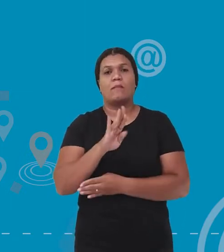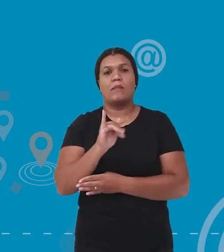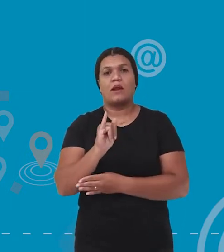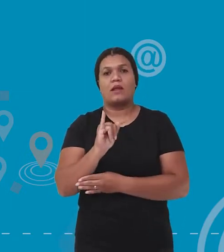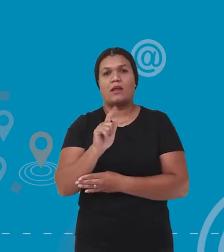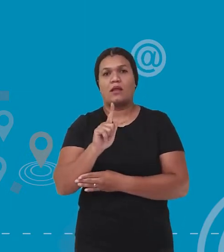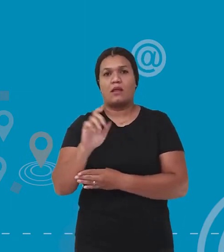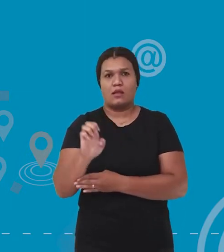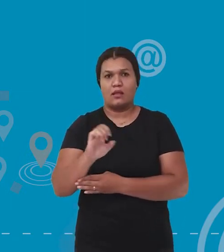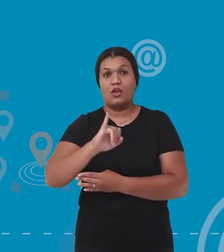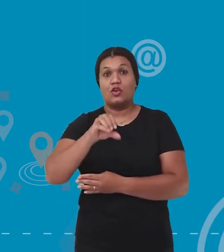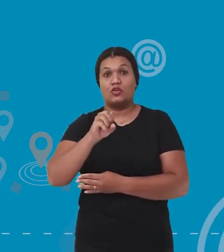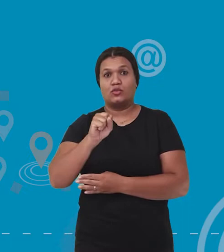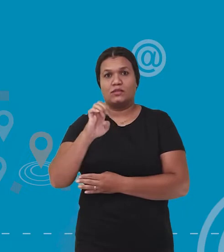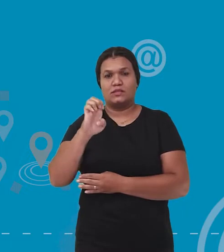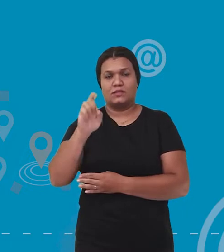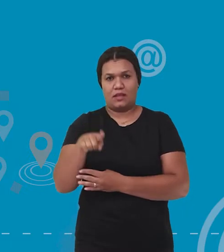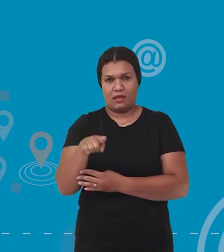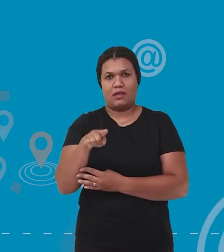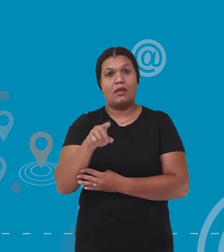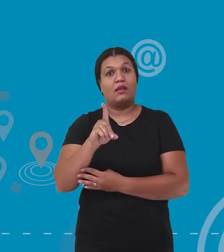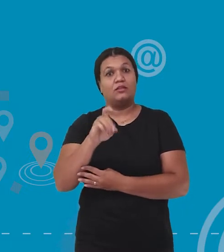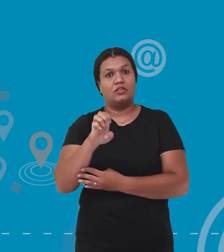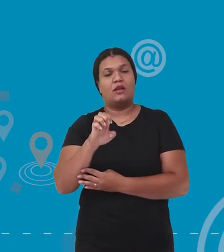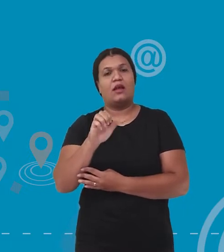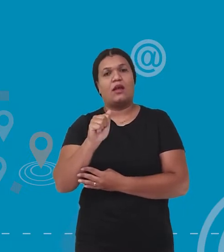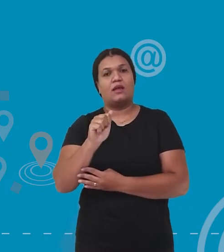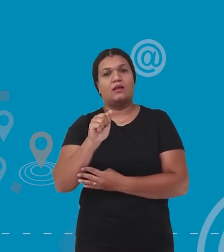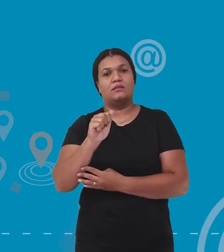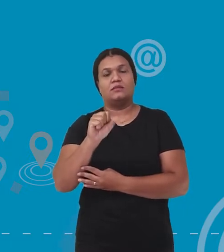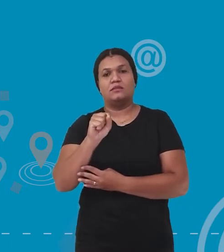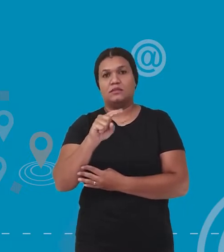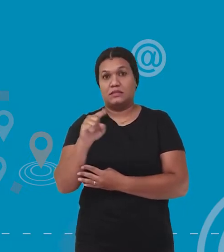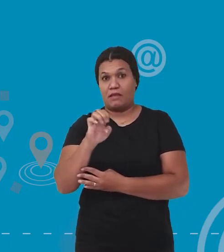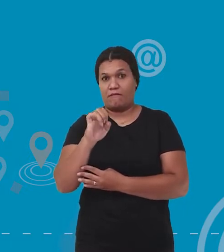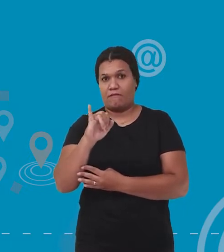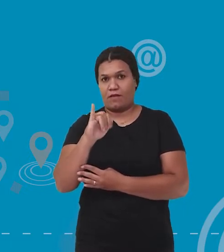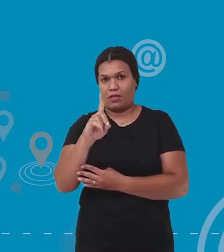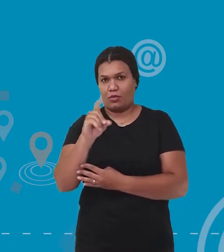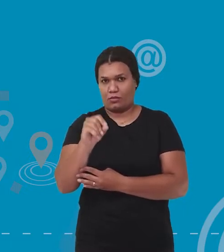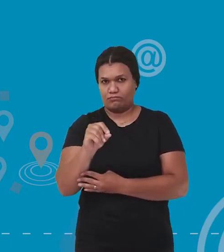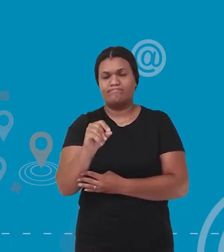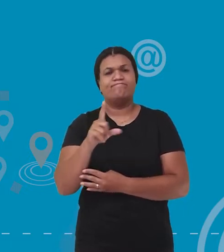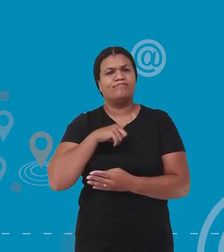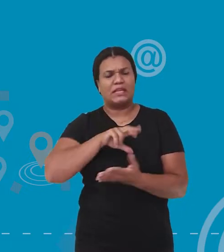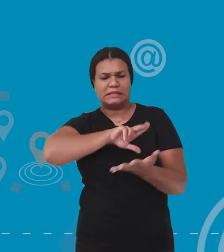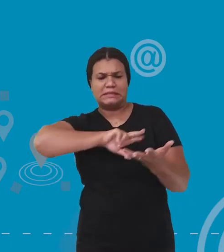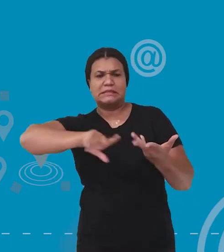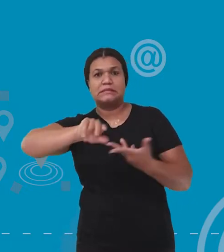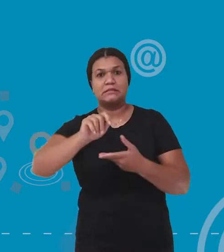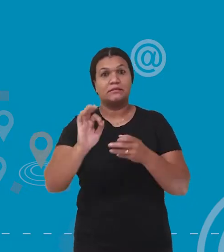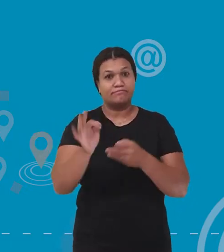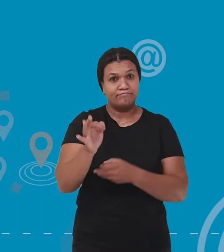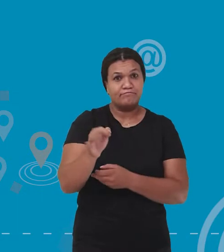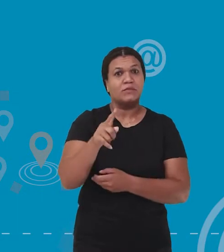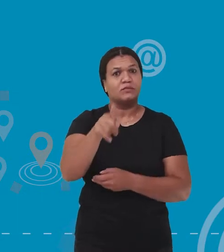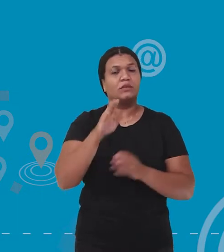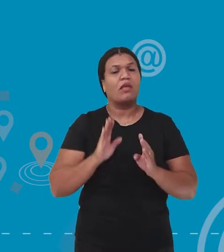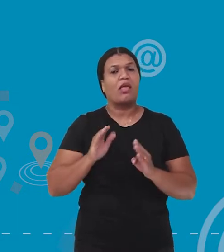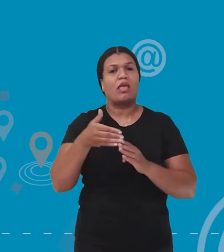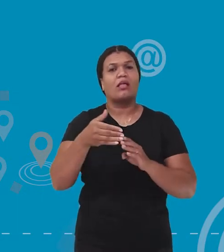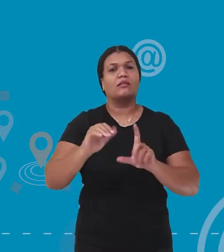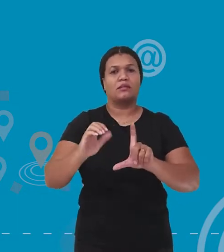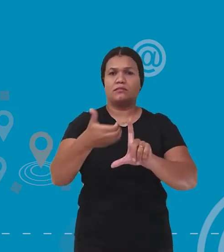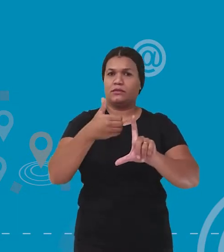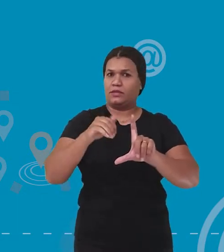Álvares de Azevedo. São muitas opções, não é mesmo? Acesse o link e você encontra